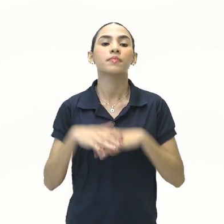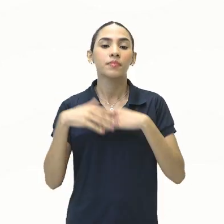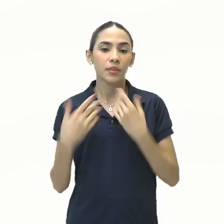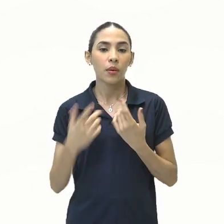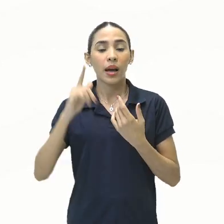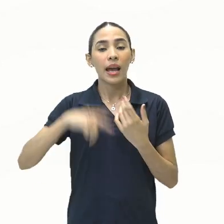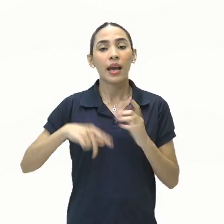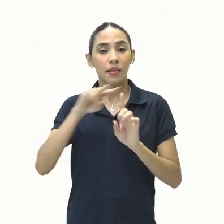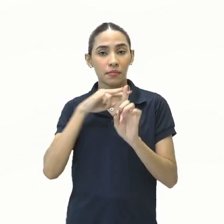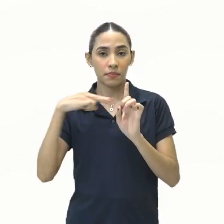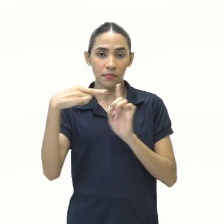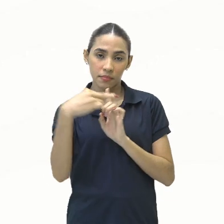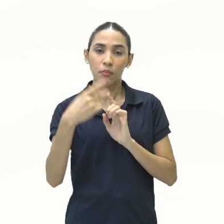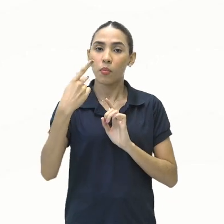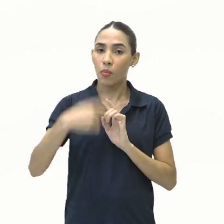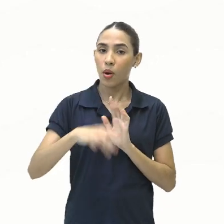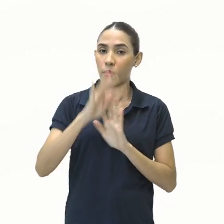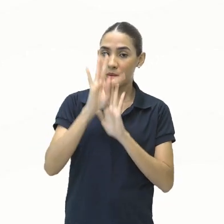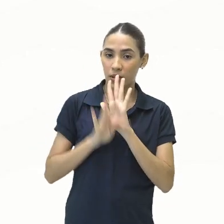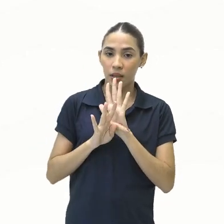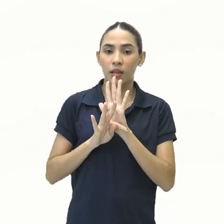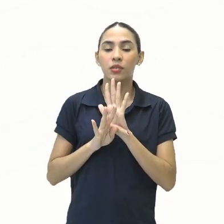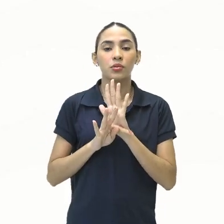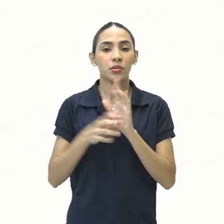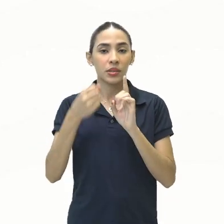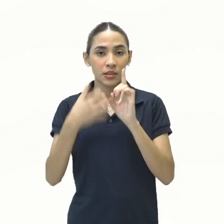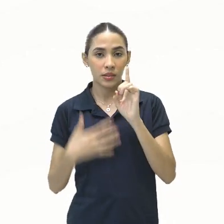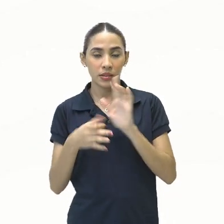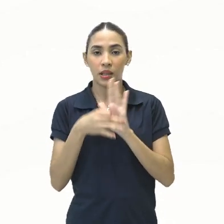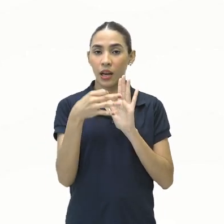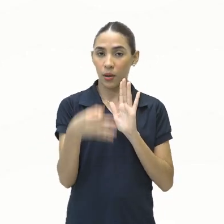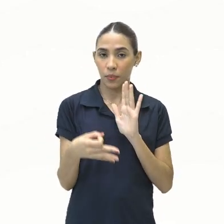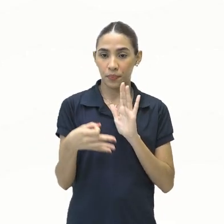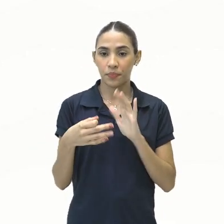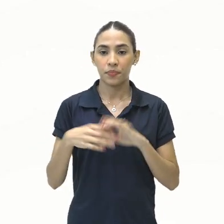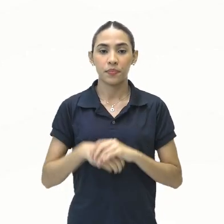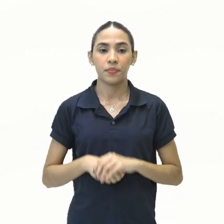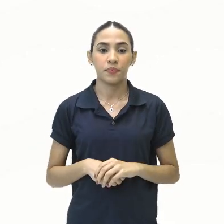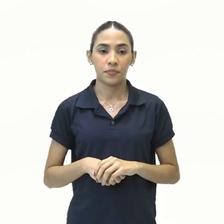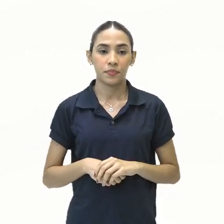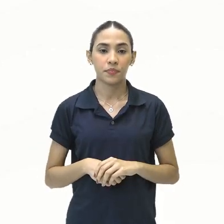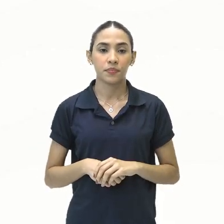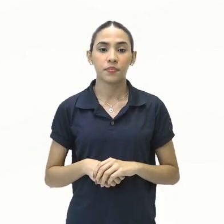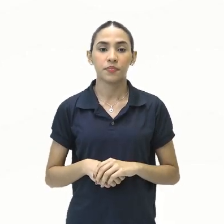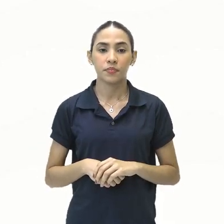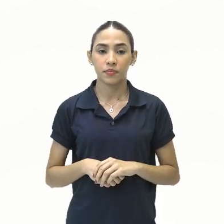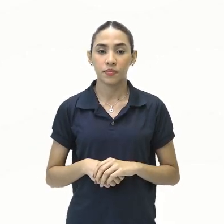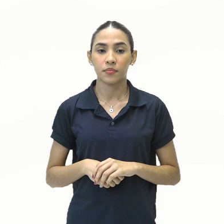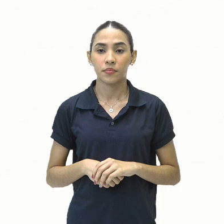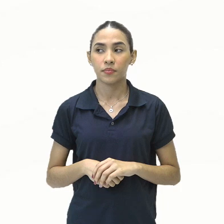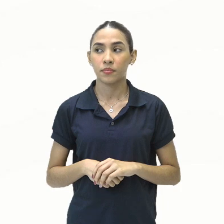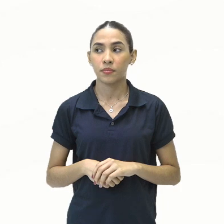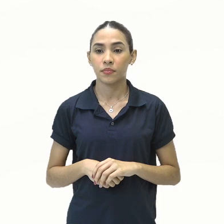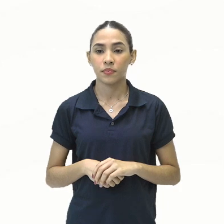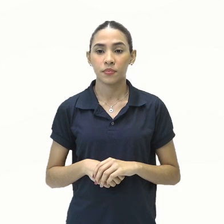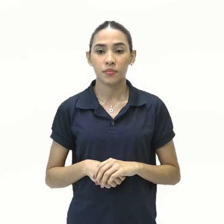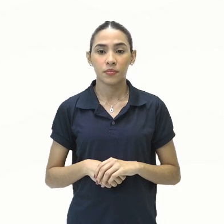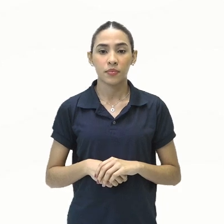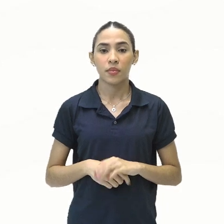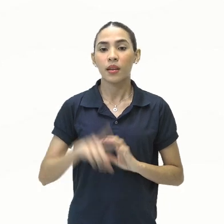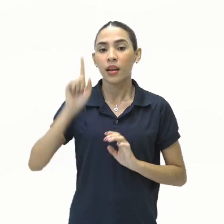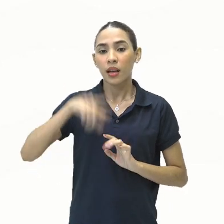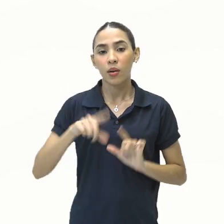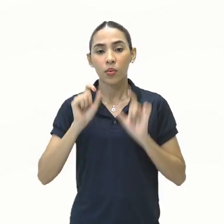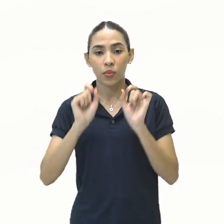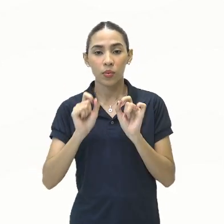então, é o ponto de vista do texto dissertativo argumentativo, tá? É o